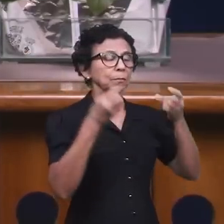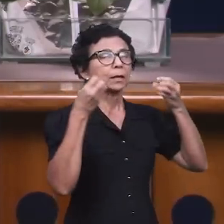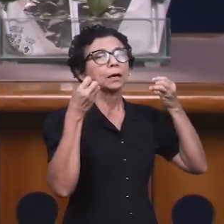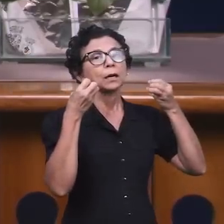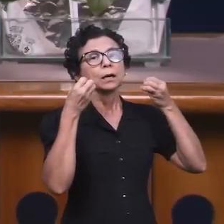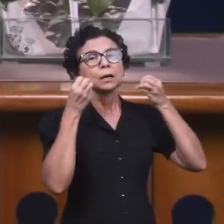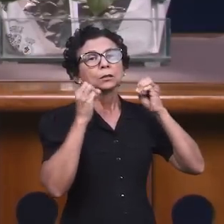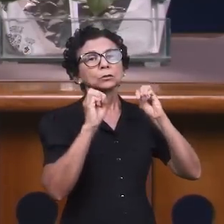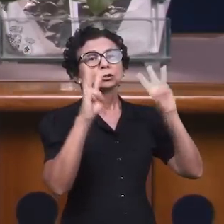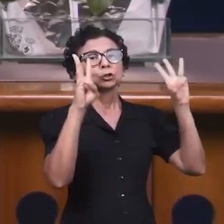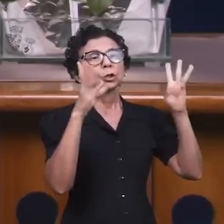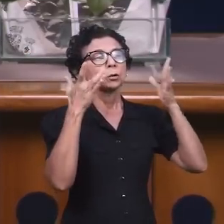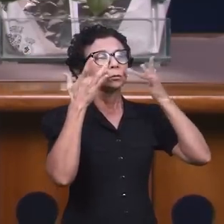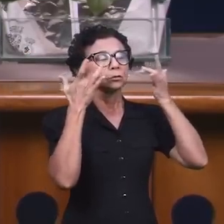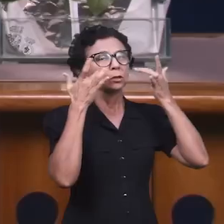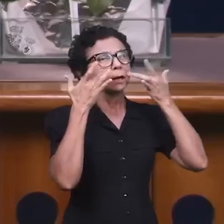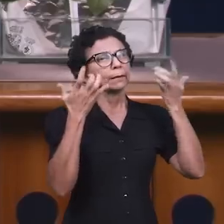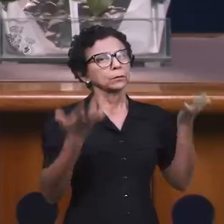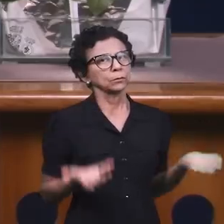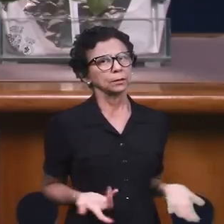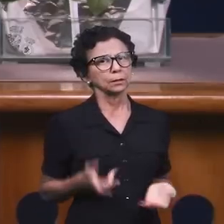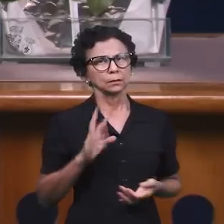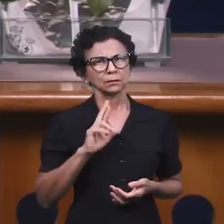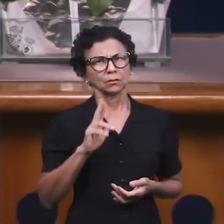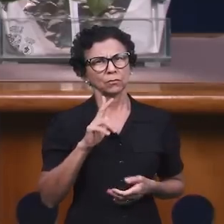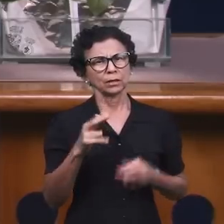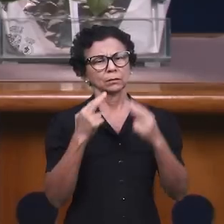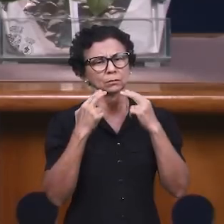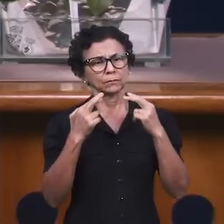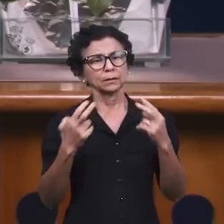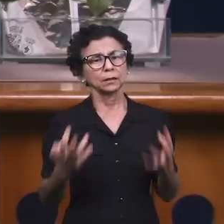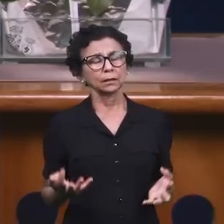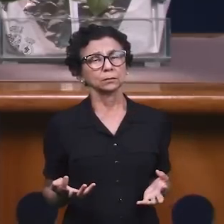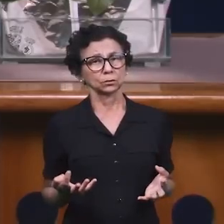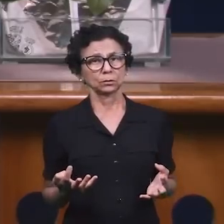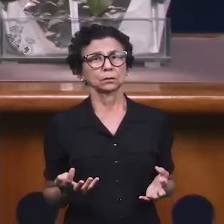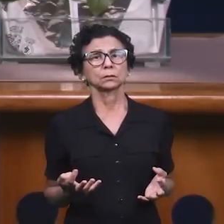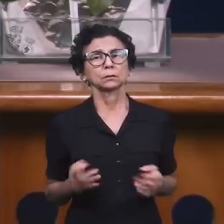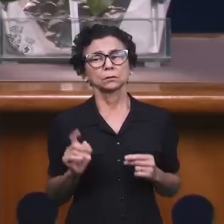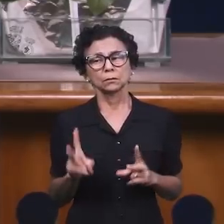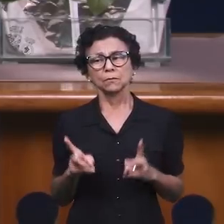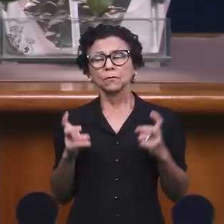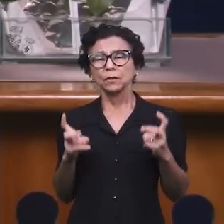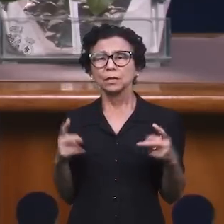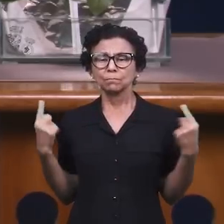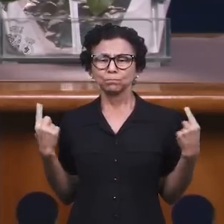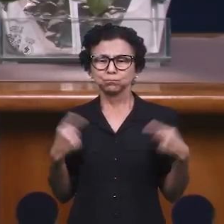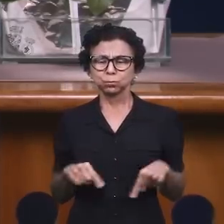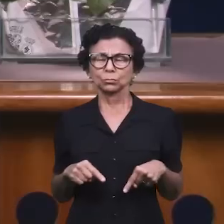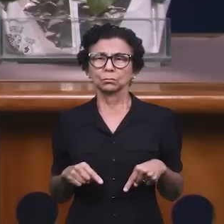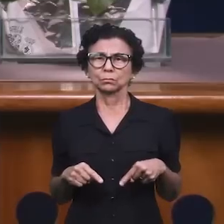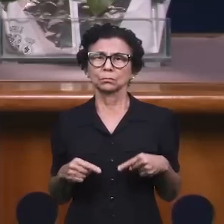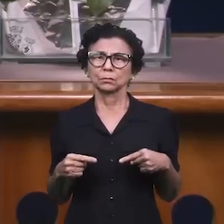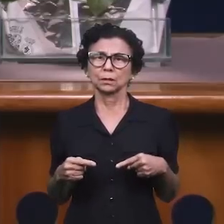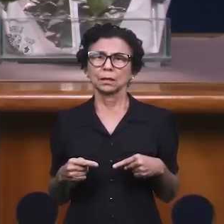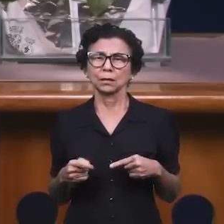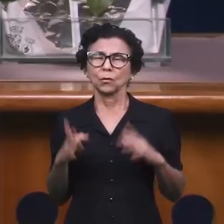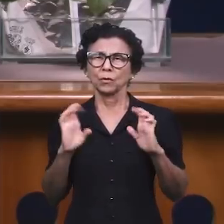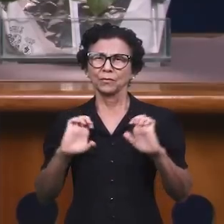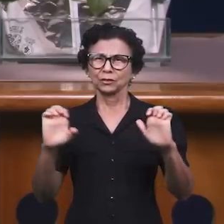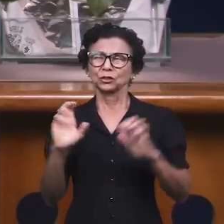novidade, porque nós vemos toda uma distorção, um desvio do evangelho eterno